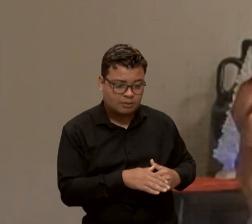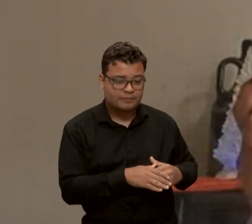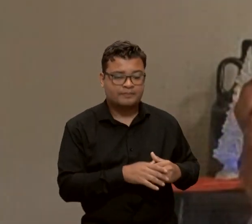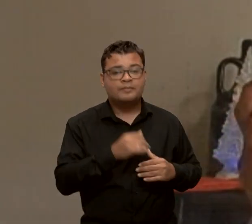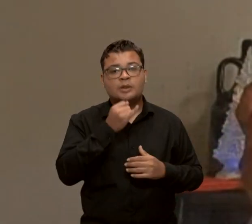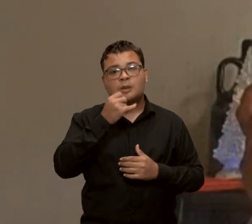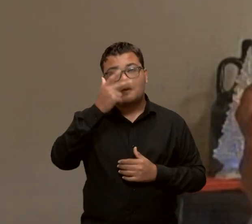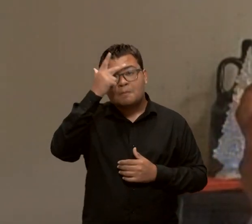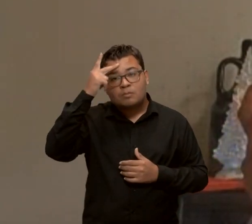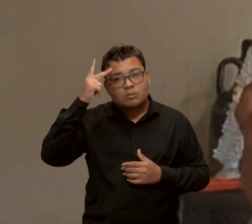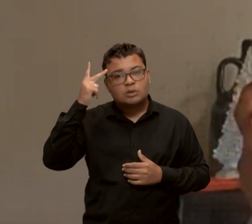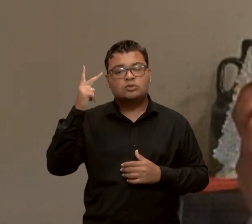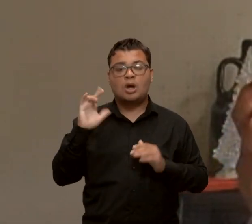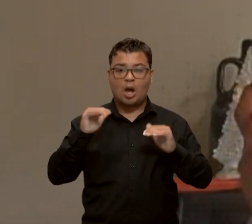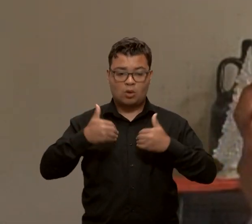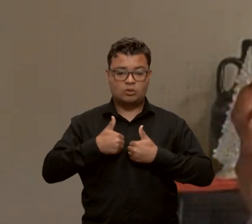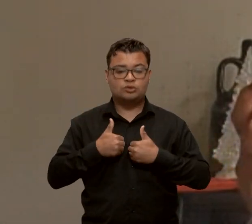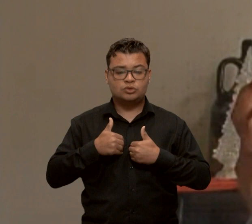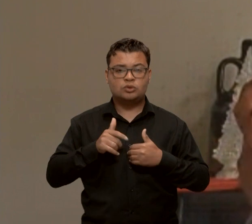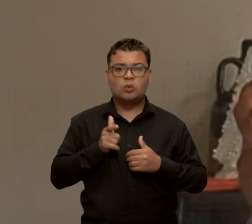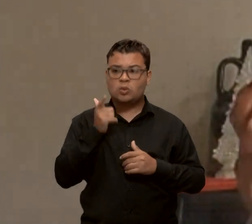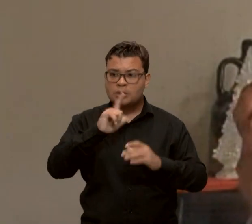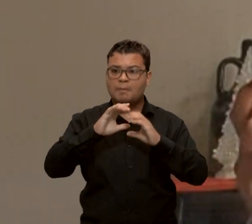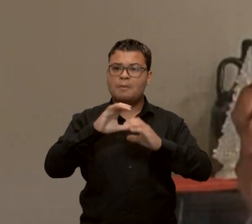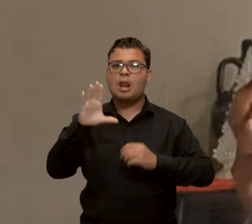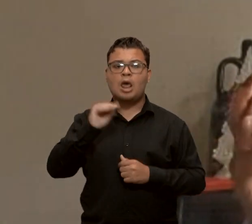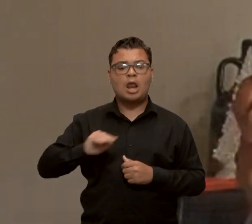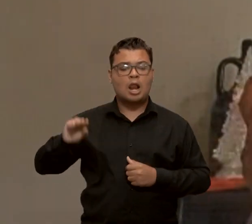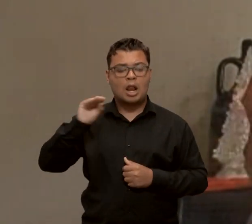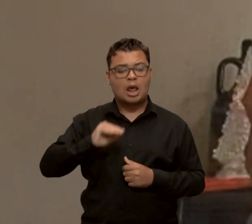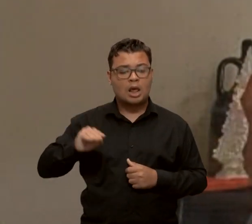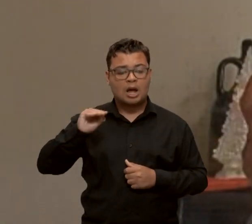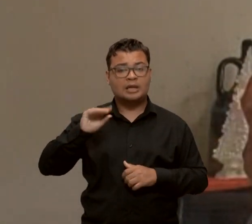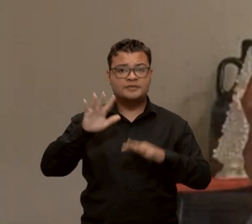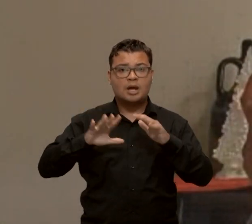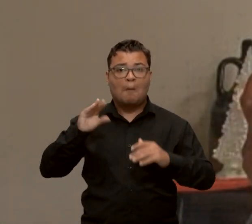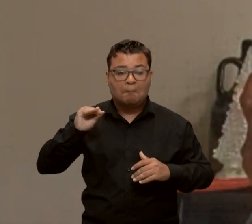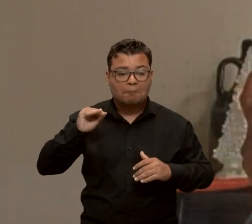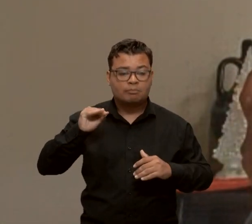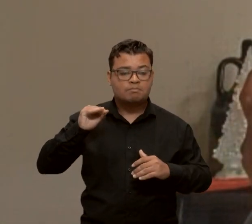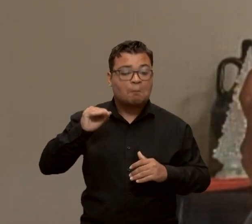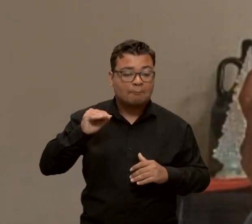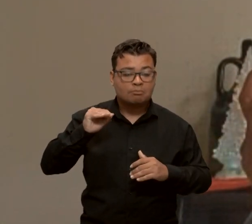fala, um autista que é comunicador verbal, pode travar.